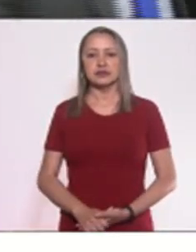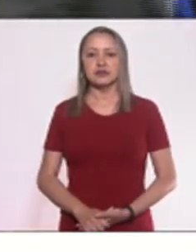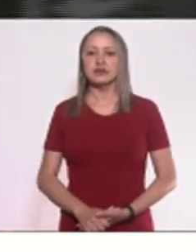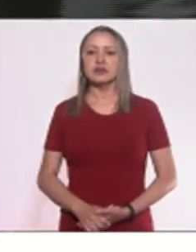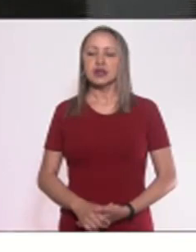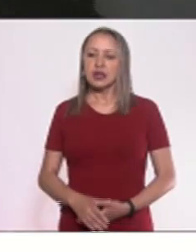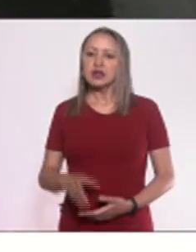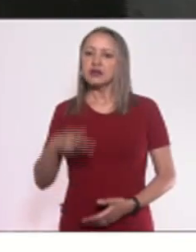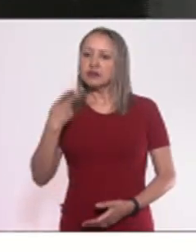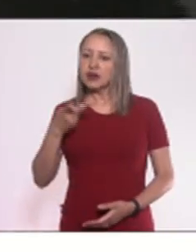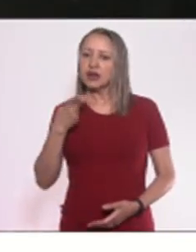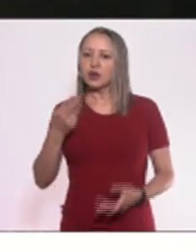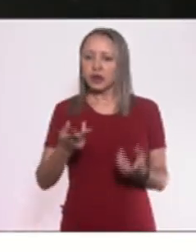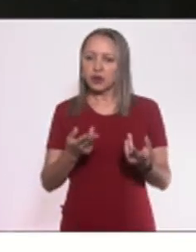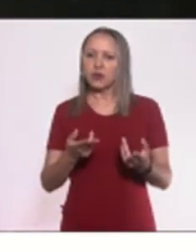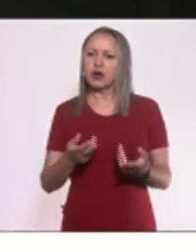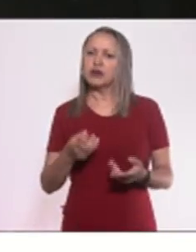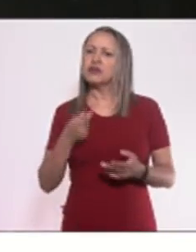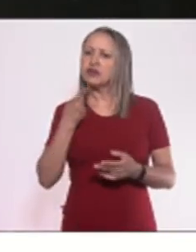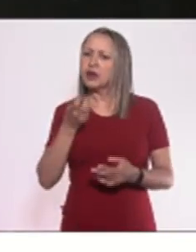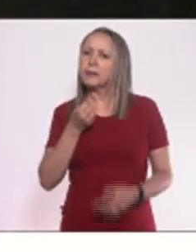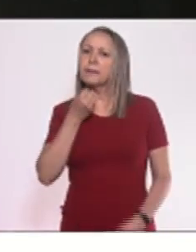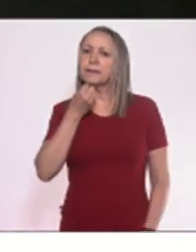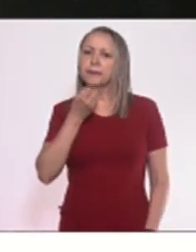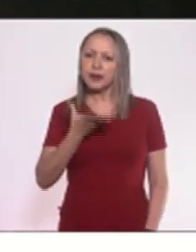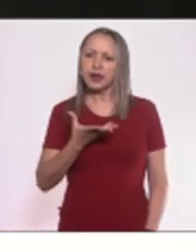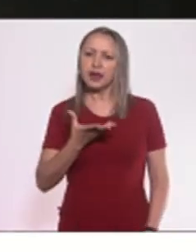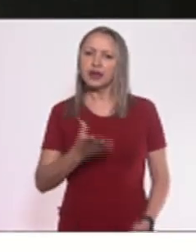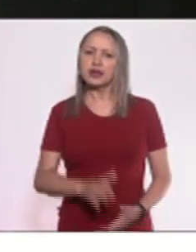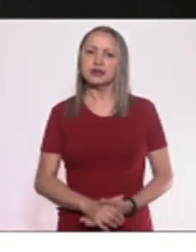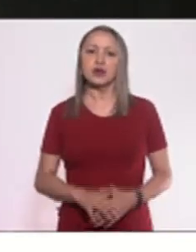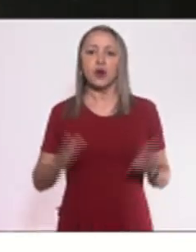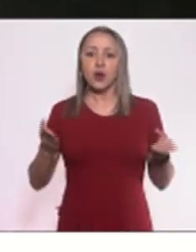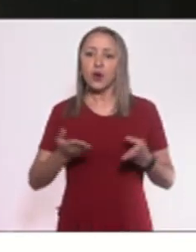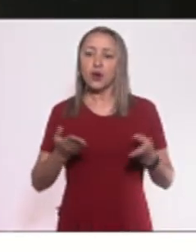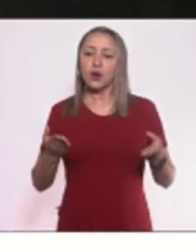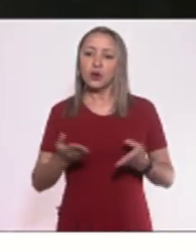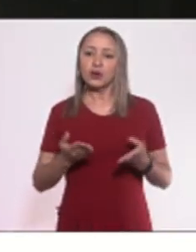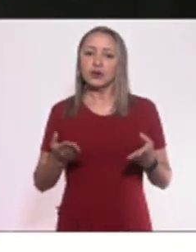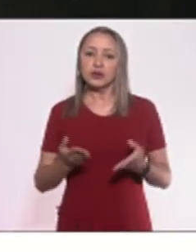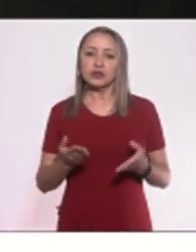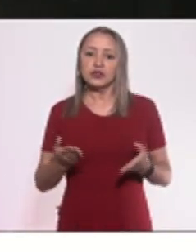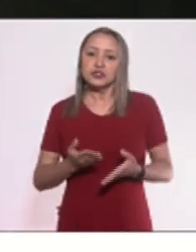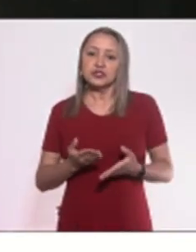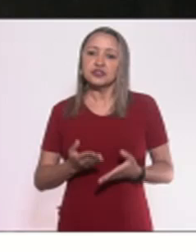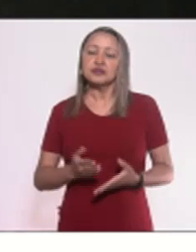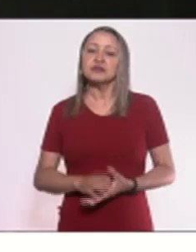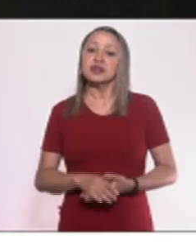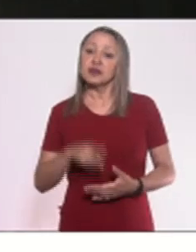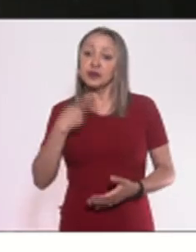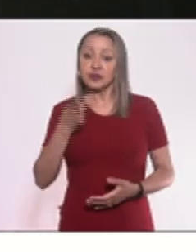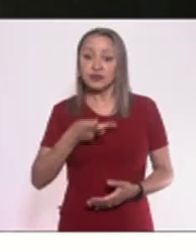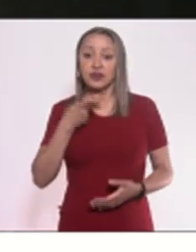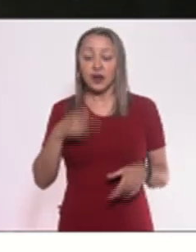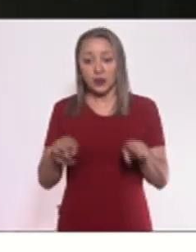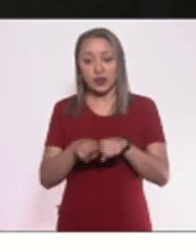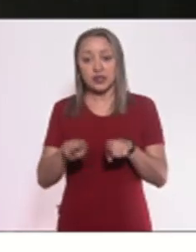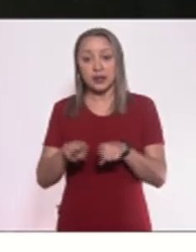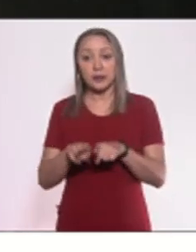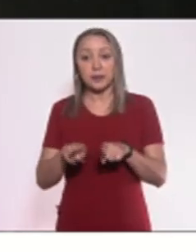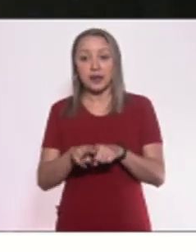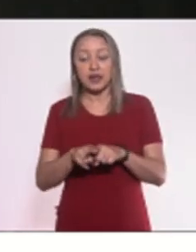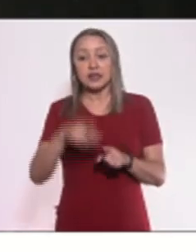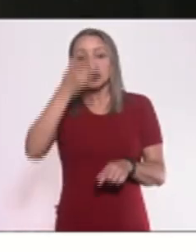Vossa Excelência, sempre muito bem colocado. O senhor me contemplou imensamente, principalmente quando falou